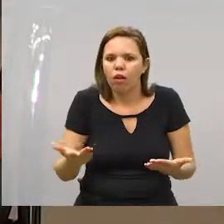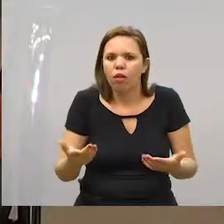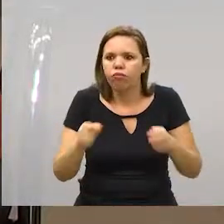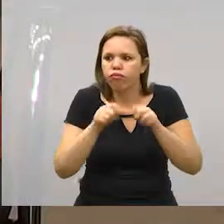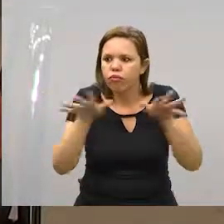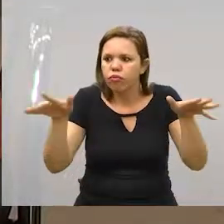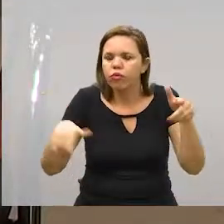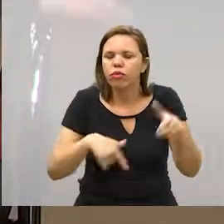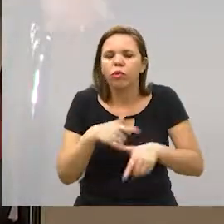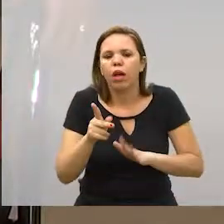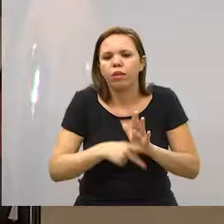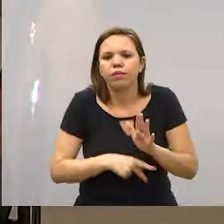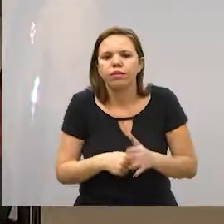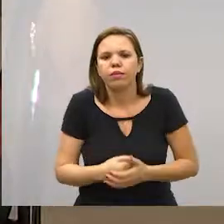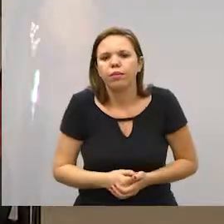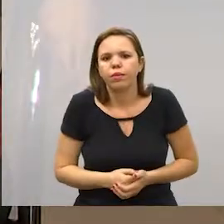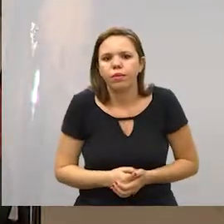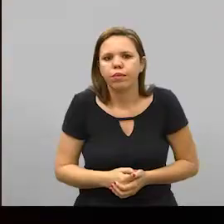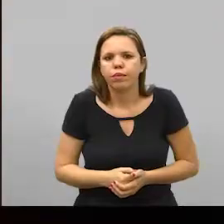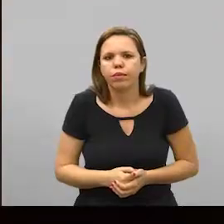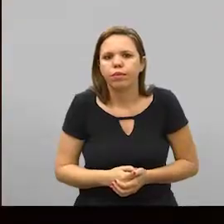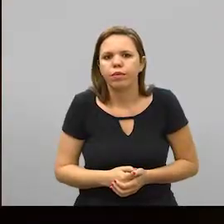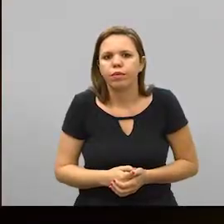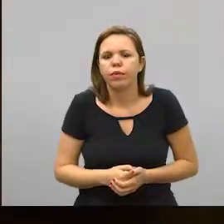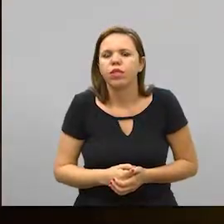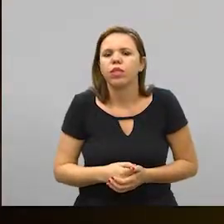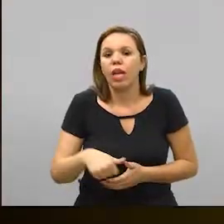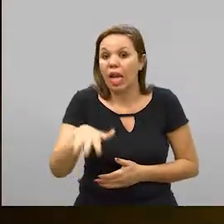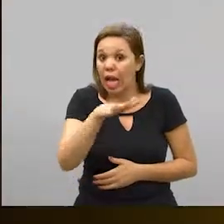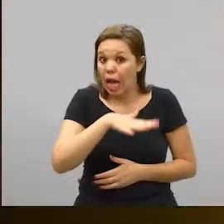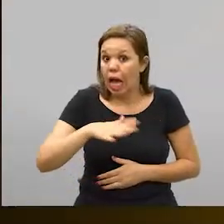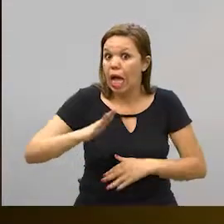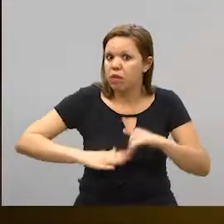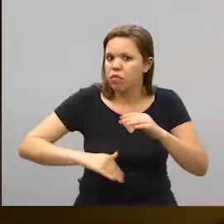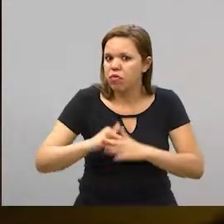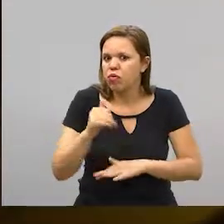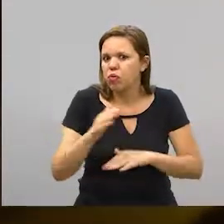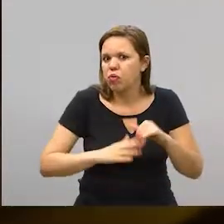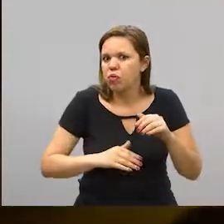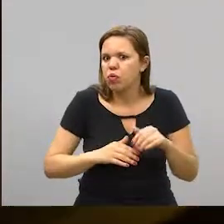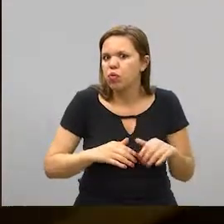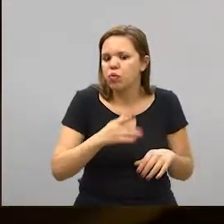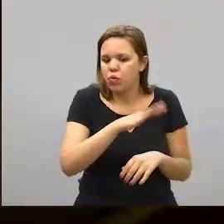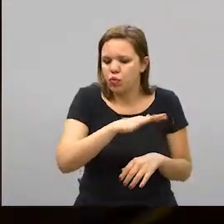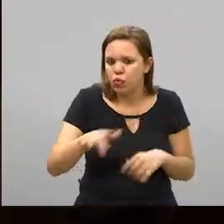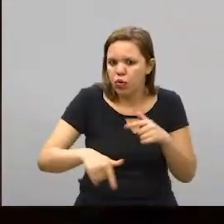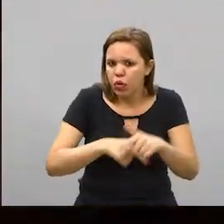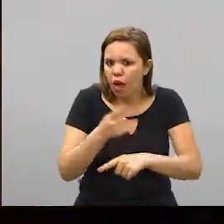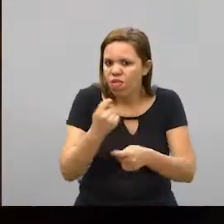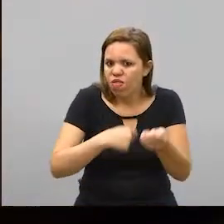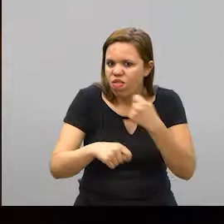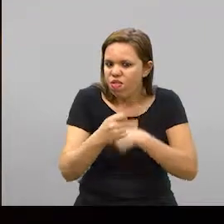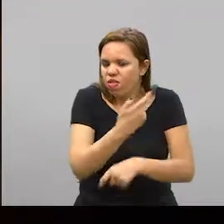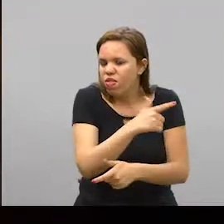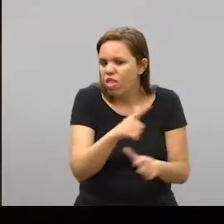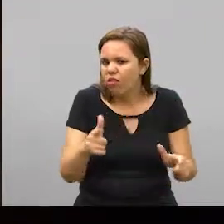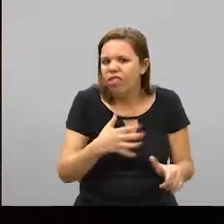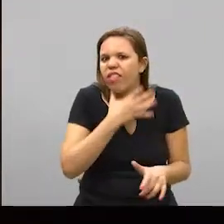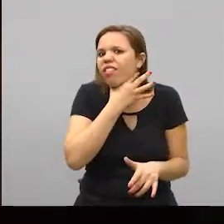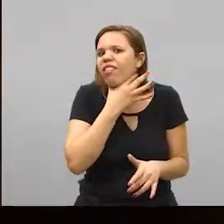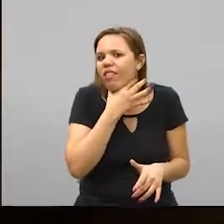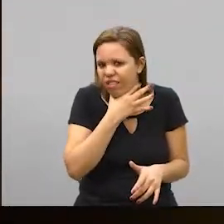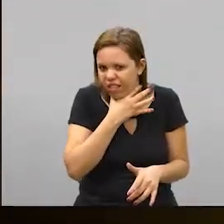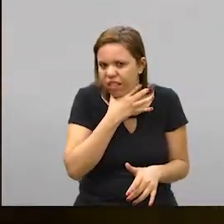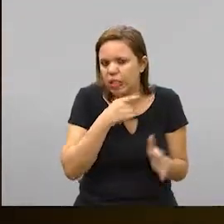chegar agora e ampliar o projeto, né? O setor infantil é um que não dá muita bola para as crises. Segundo a agência